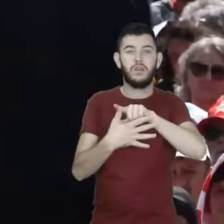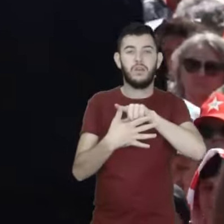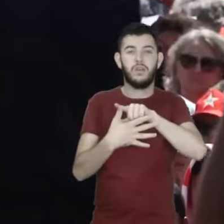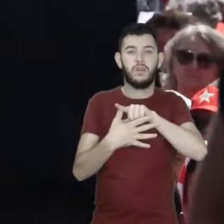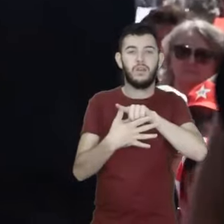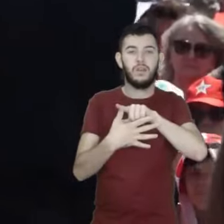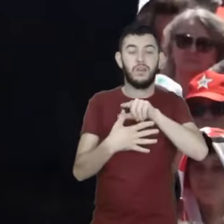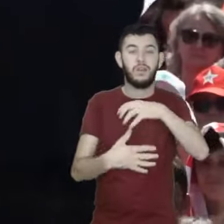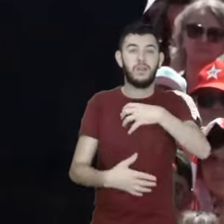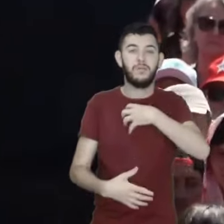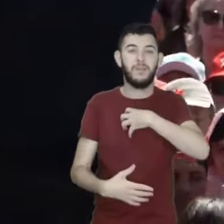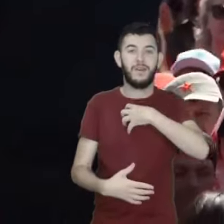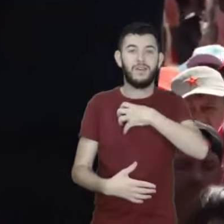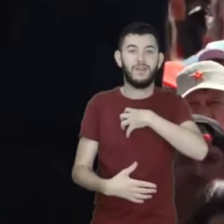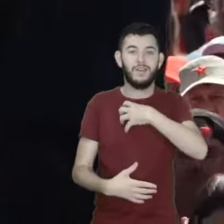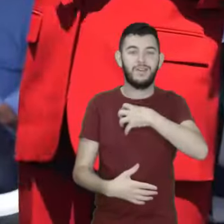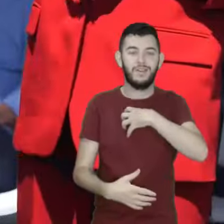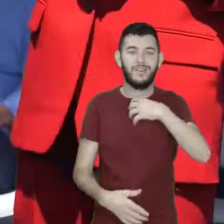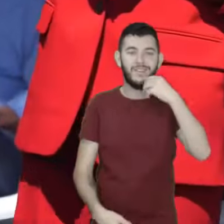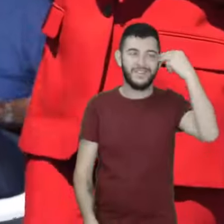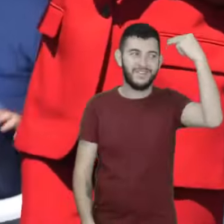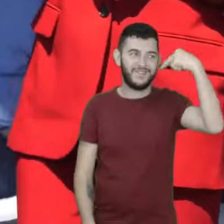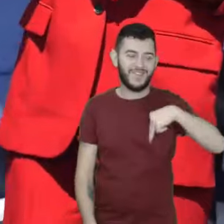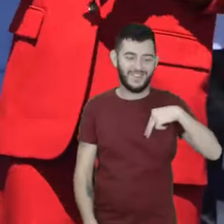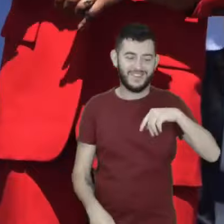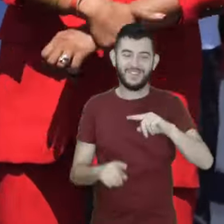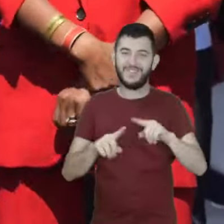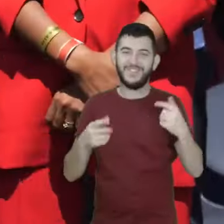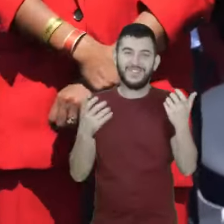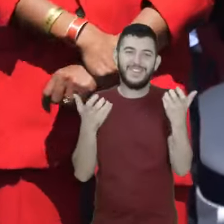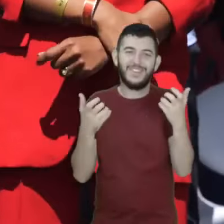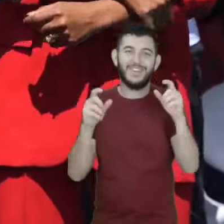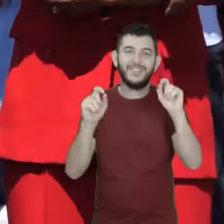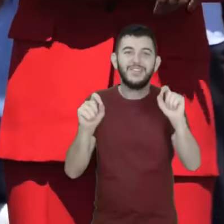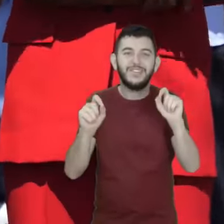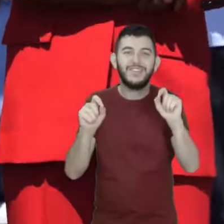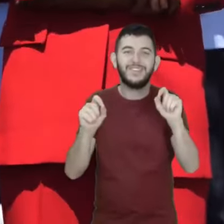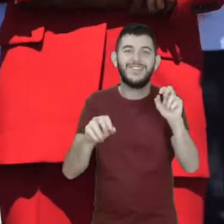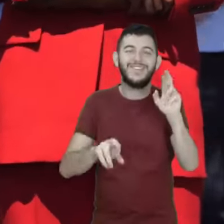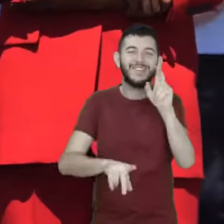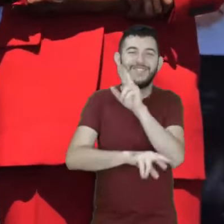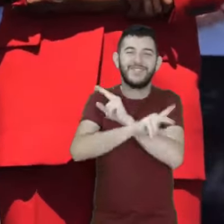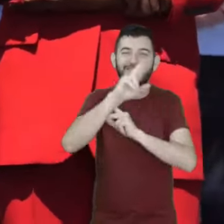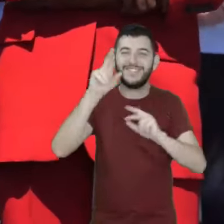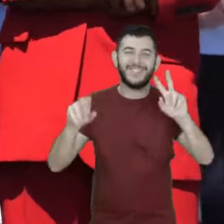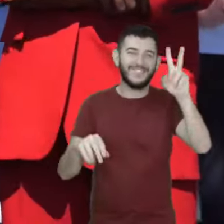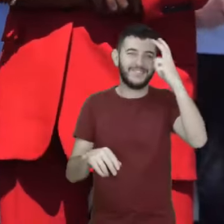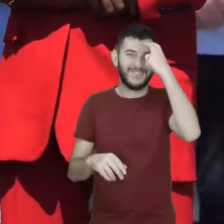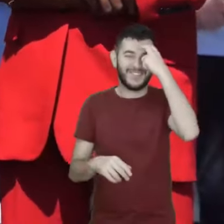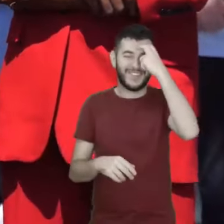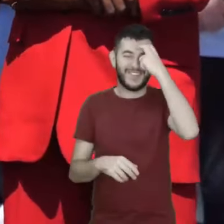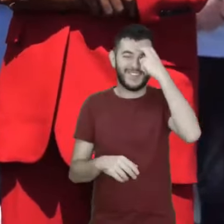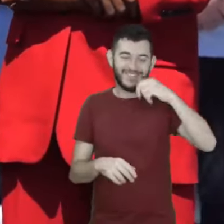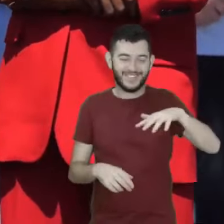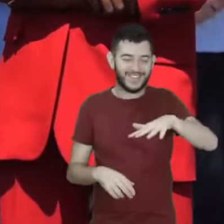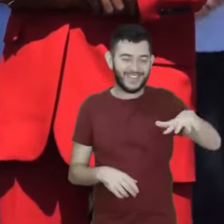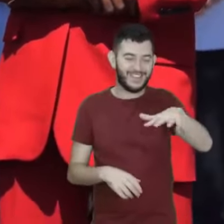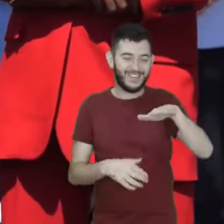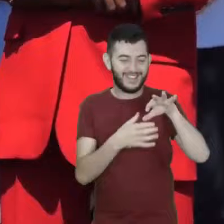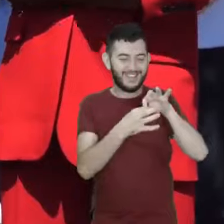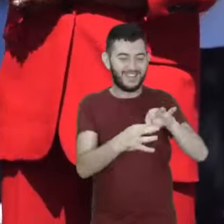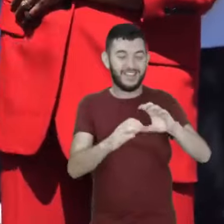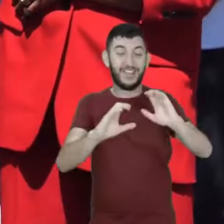Essa diversidade cultural tem que ser estampada nos meios de comunicação para que o povo saiba que o Brasil